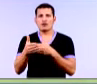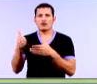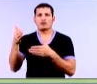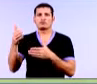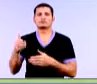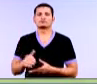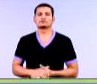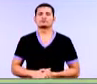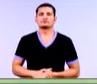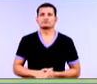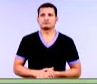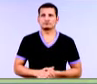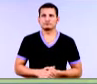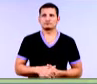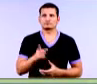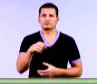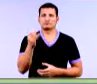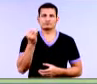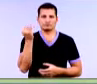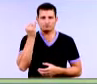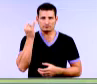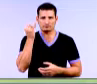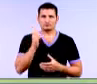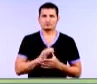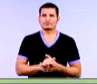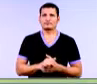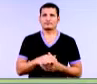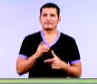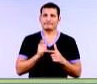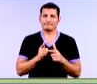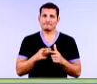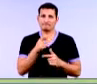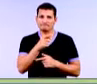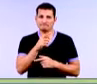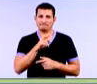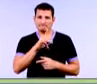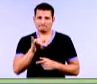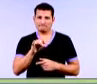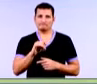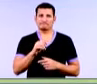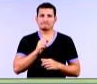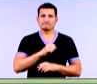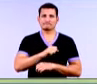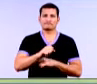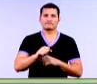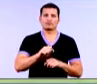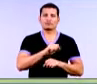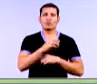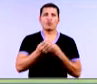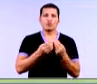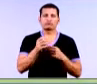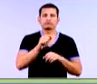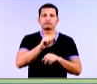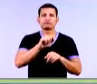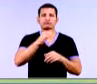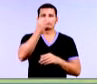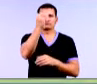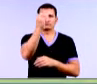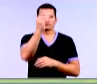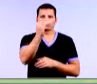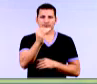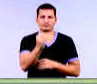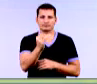aqui é importantíssimo, entendeu? Por quê? Ele vai vir executando de cima para